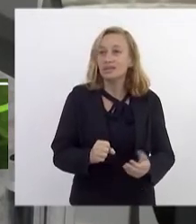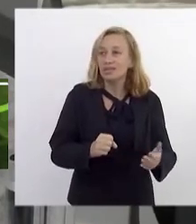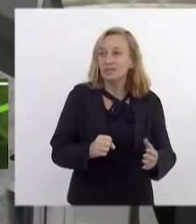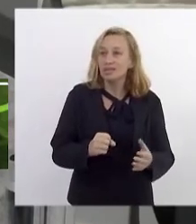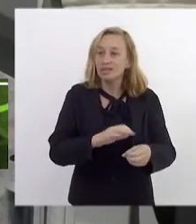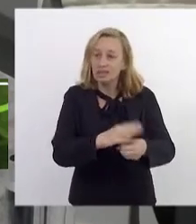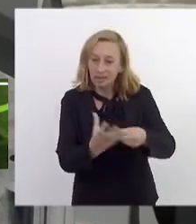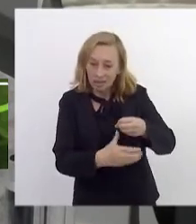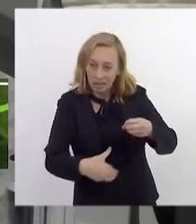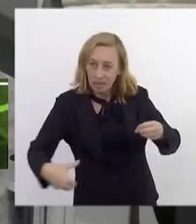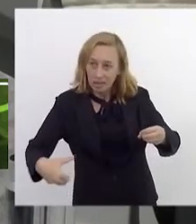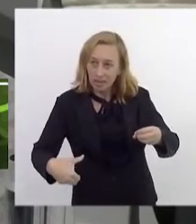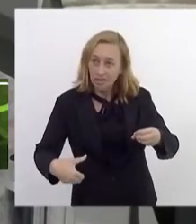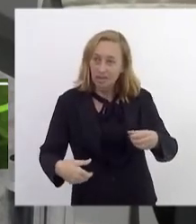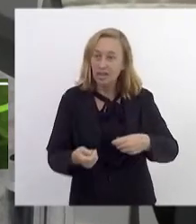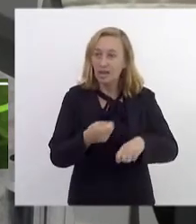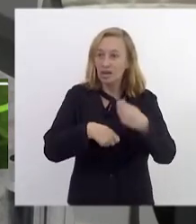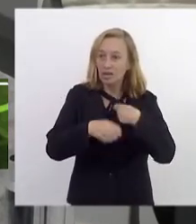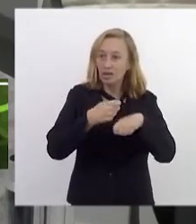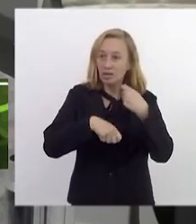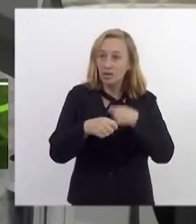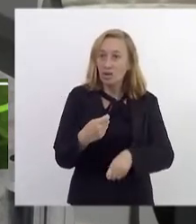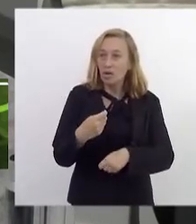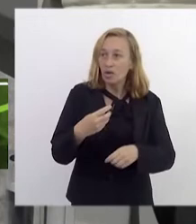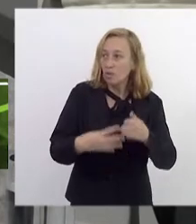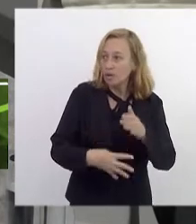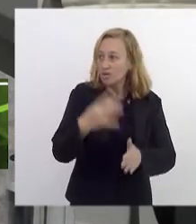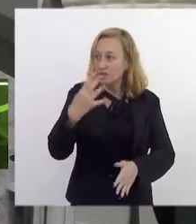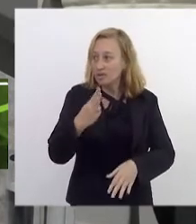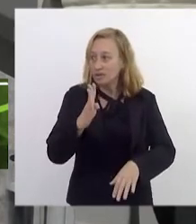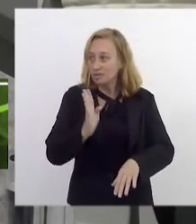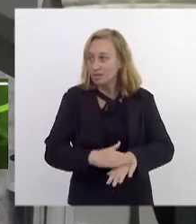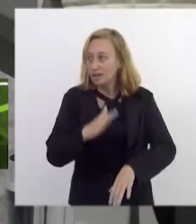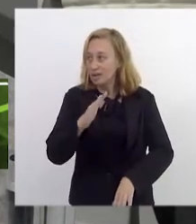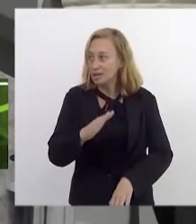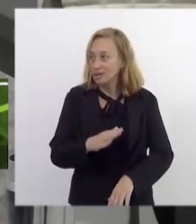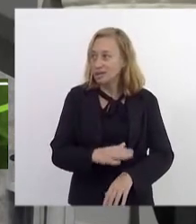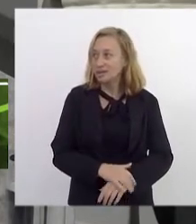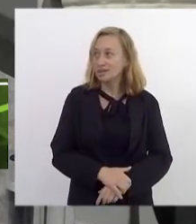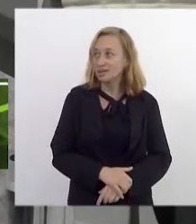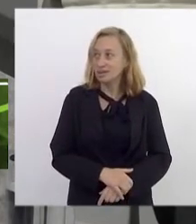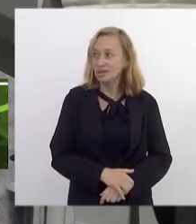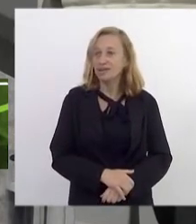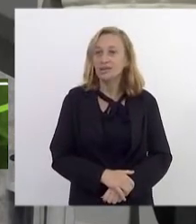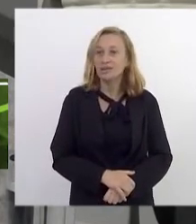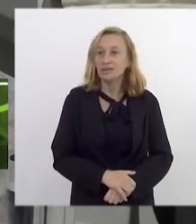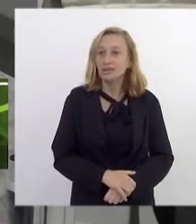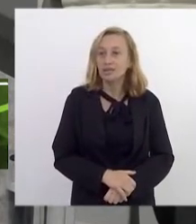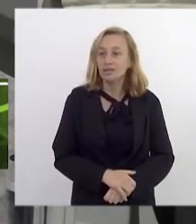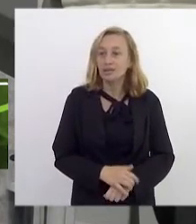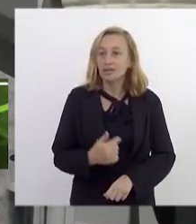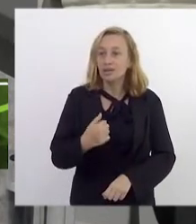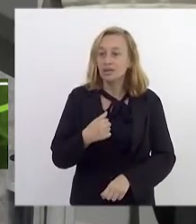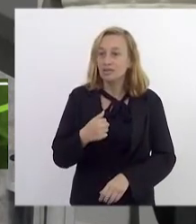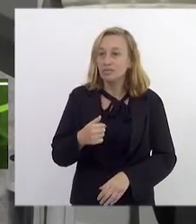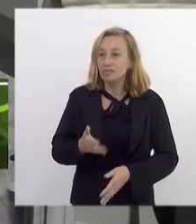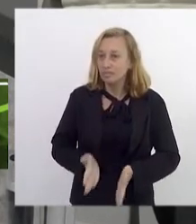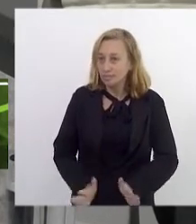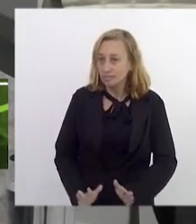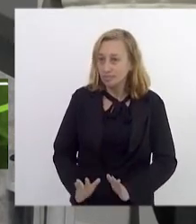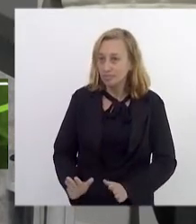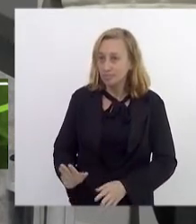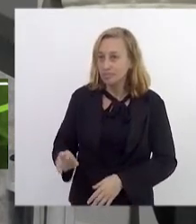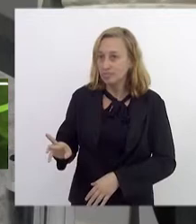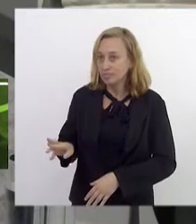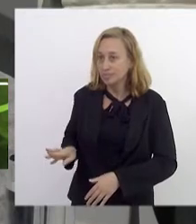básico, economizamos 4 vezes mais em saúde pública. Né? Eu sou cria da favela da Maré e bebi